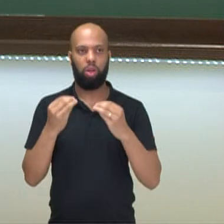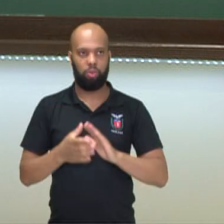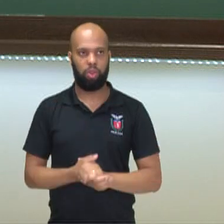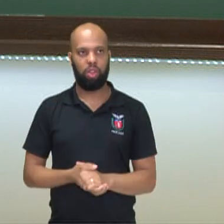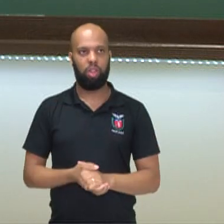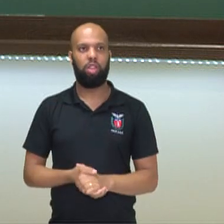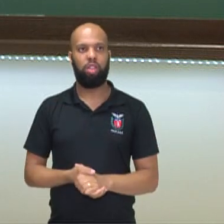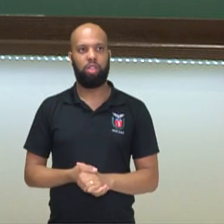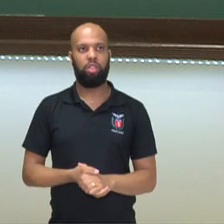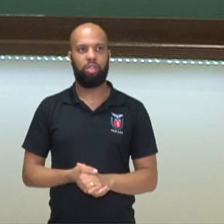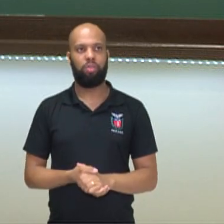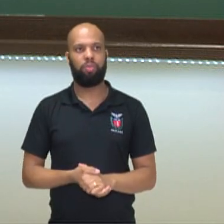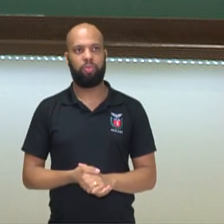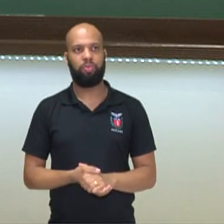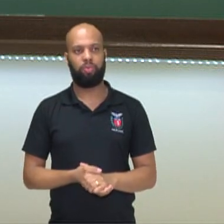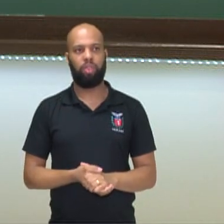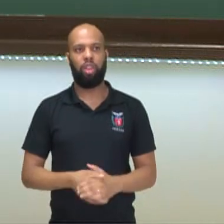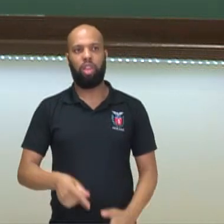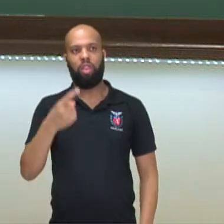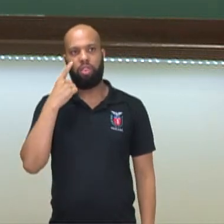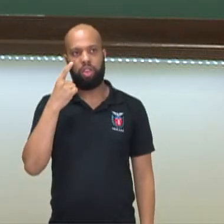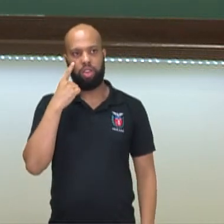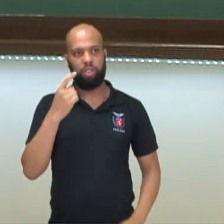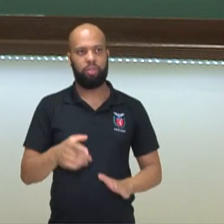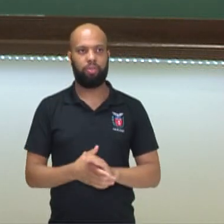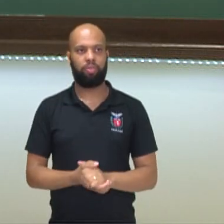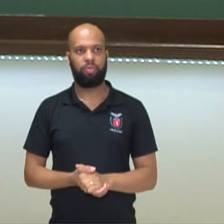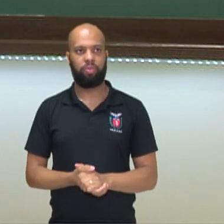ver lá a correção agora então.